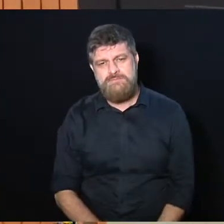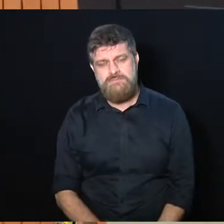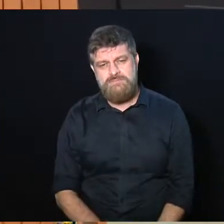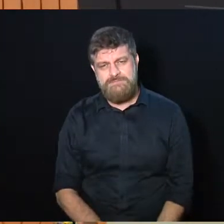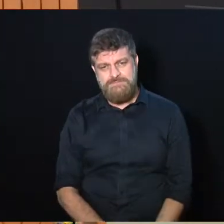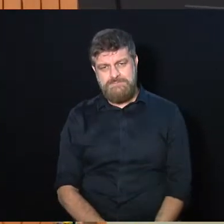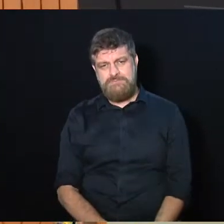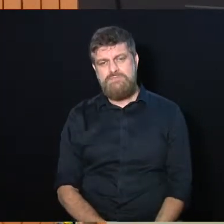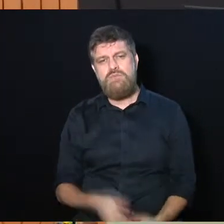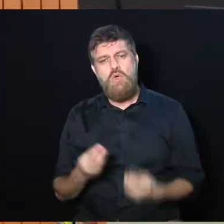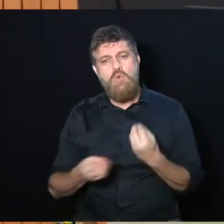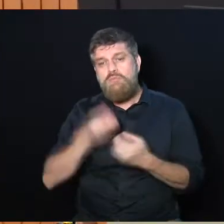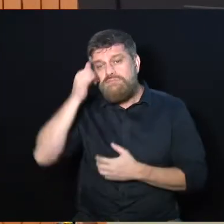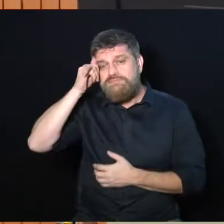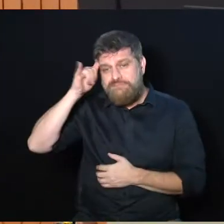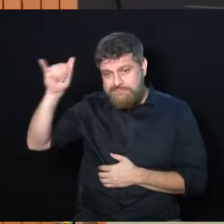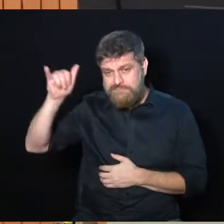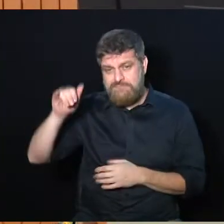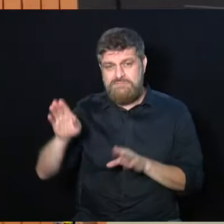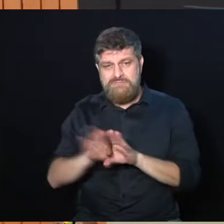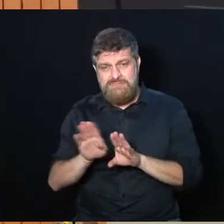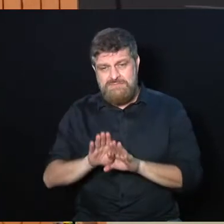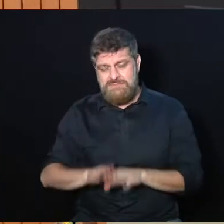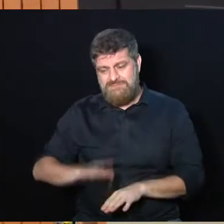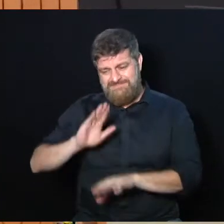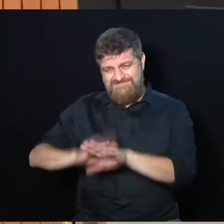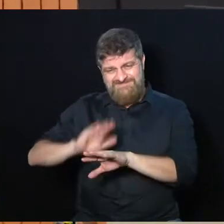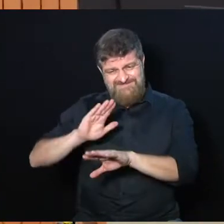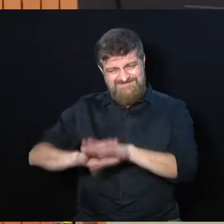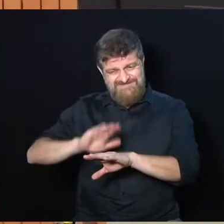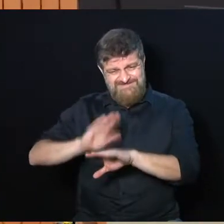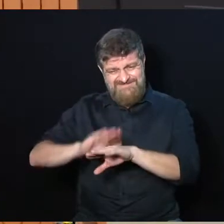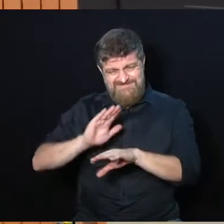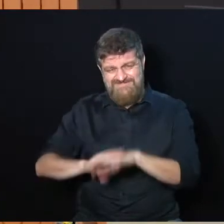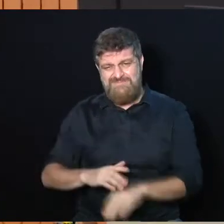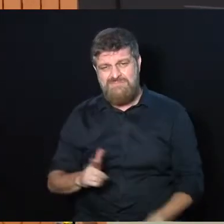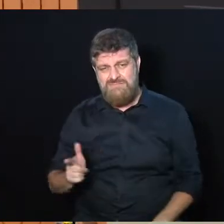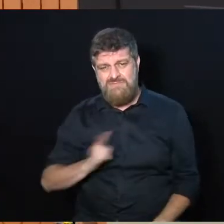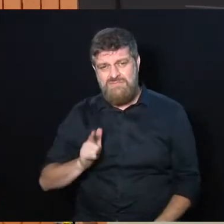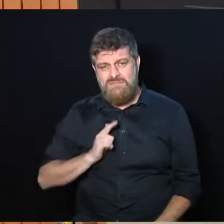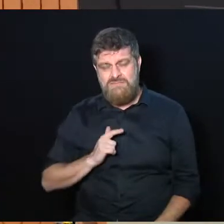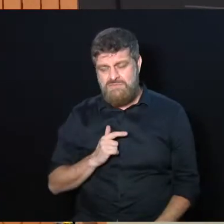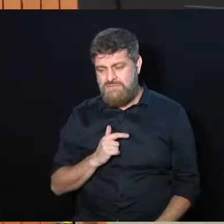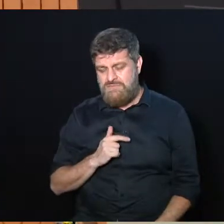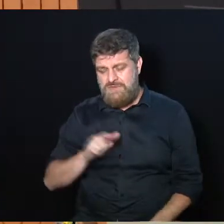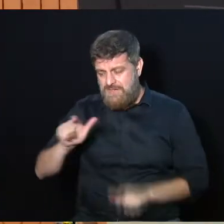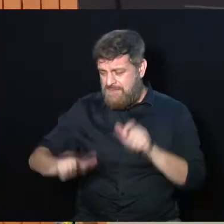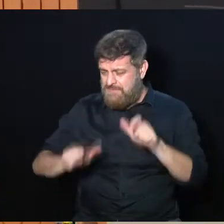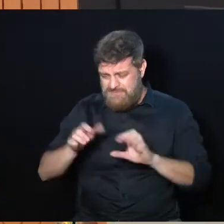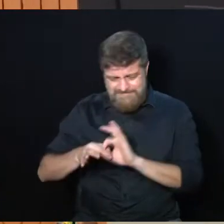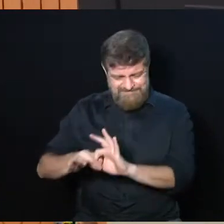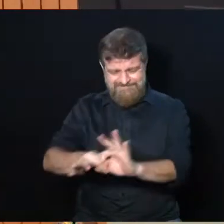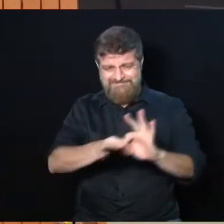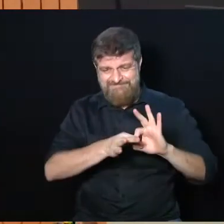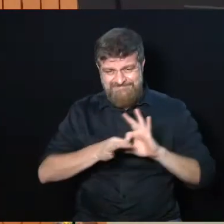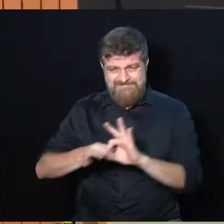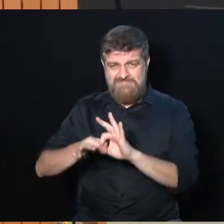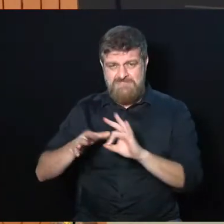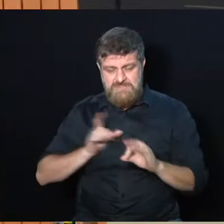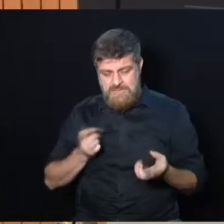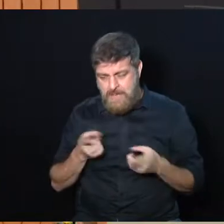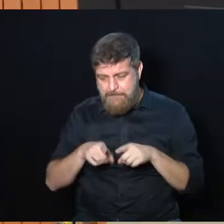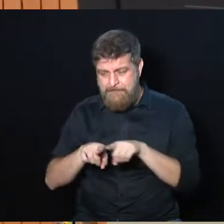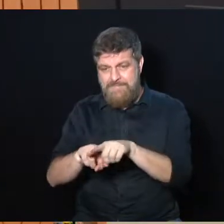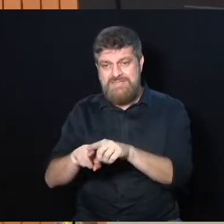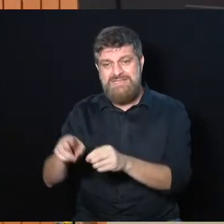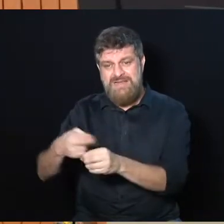Quanto à prevenção, eu acho que isso aí é uma tarefa que tem que ser feita a não sei quantas mãos. Tá? Tem que ser parceria